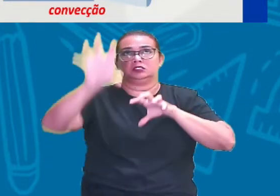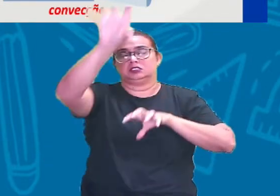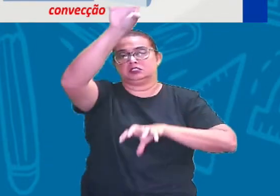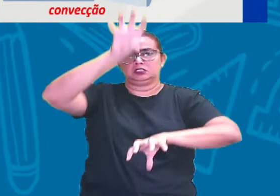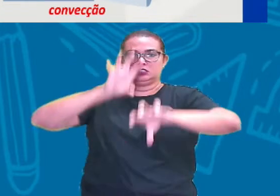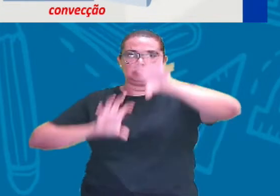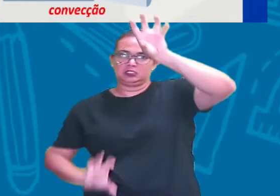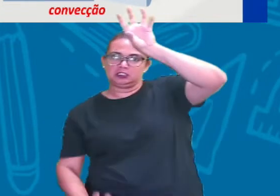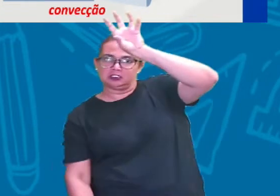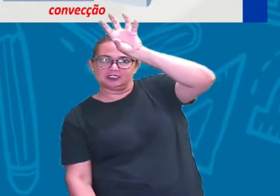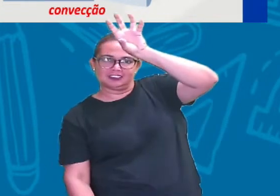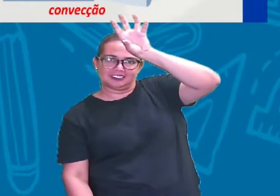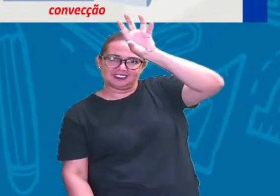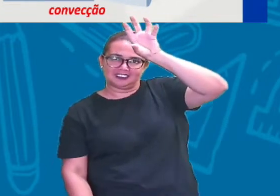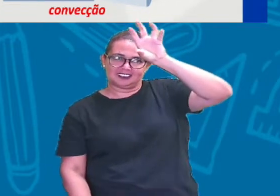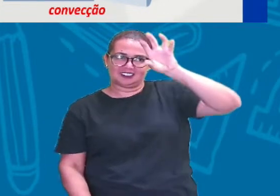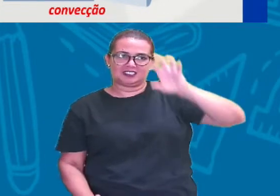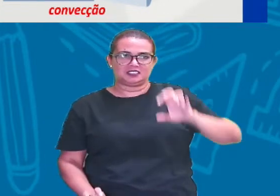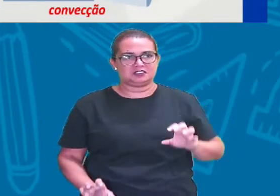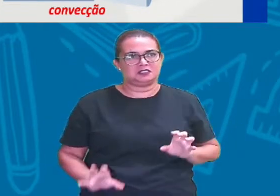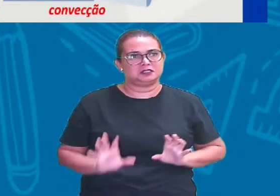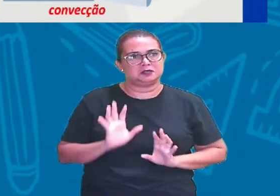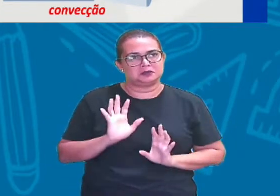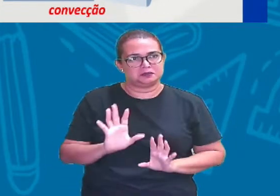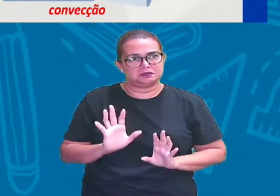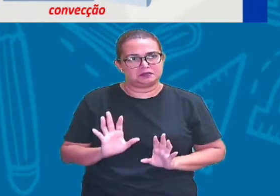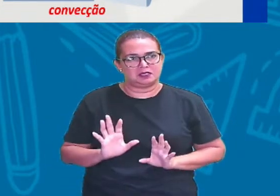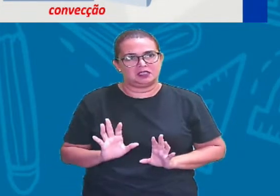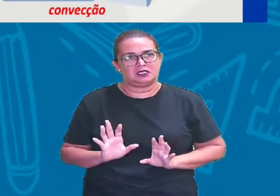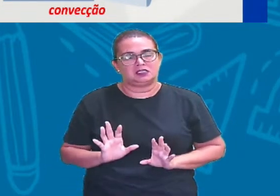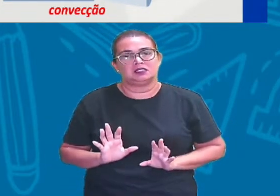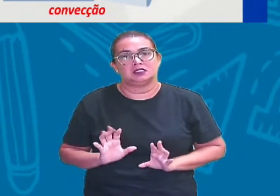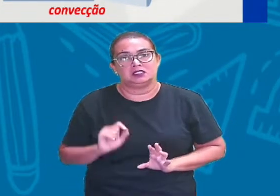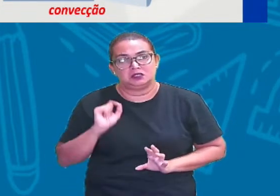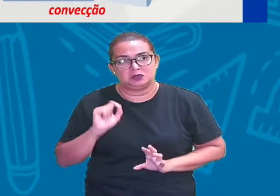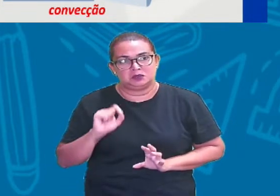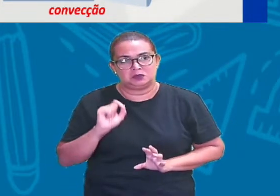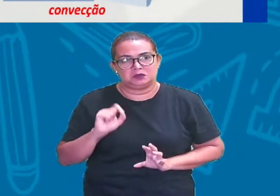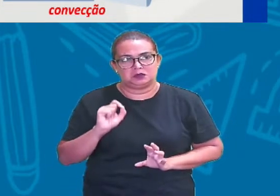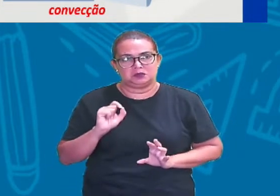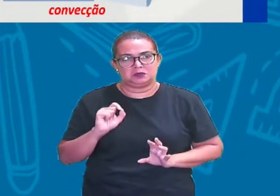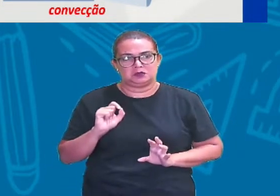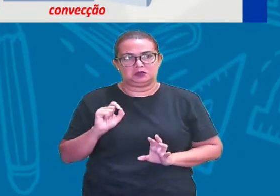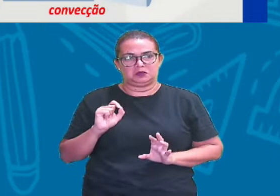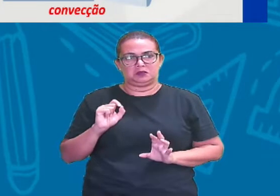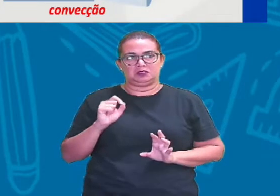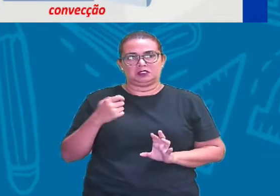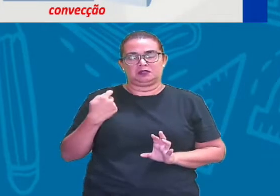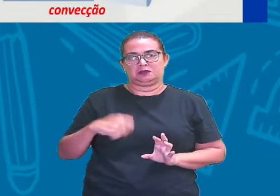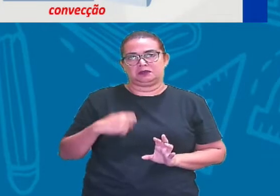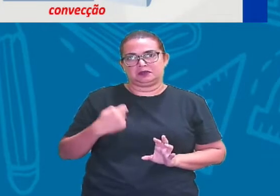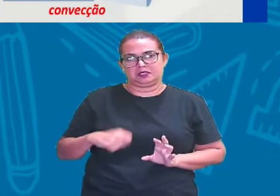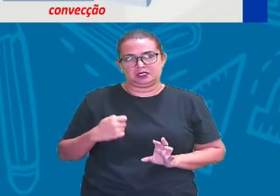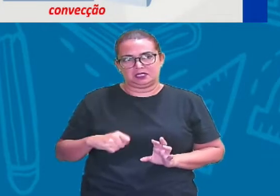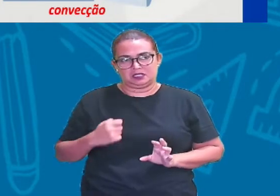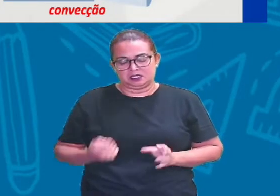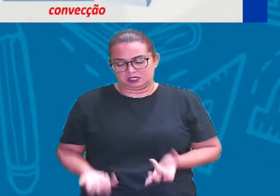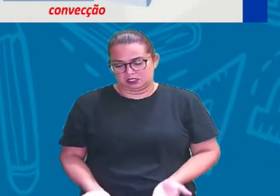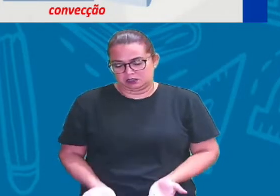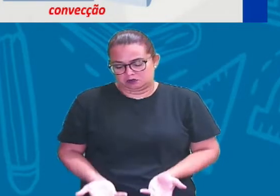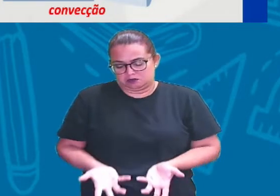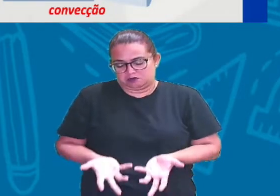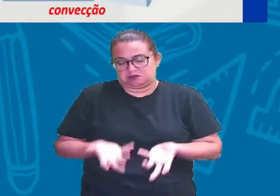parte de baixo. Beleza, mas só que vai forçar mais ainda, porque ele vai ter que jogar o ar frio para